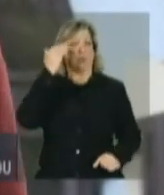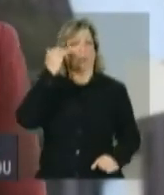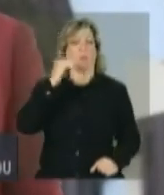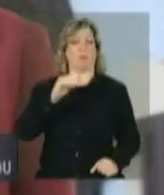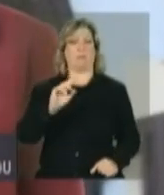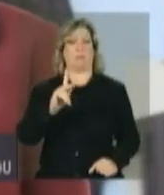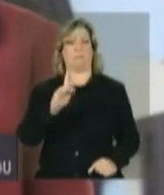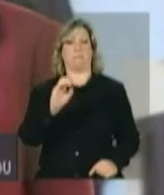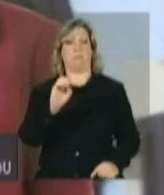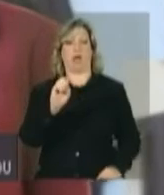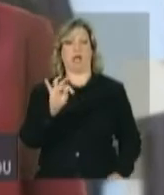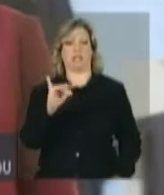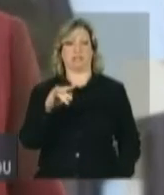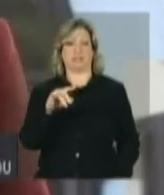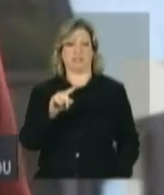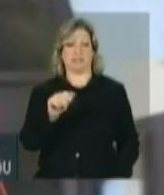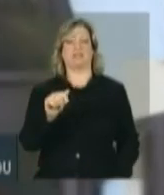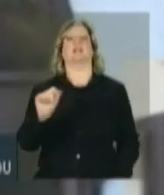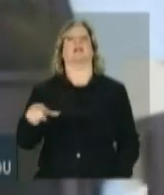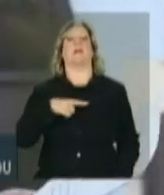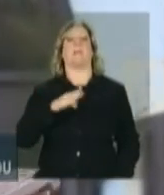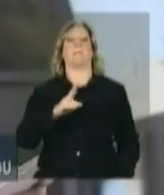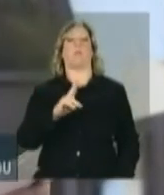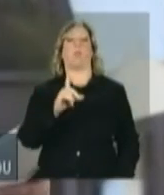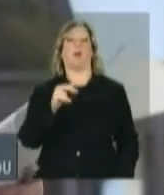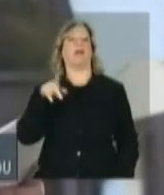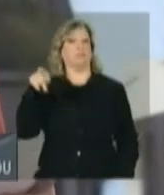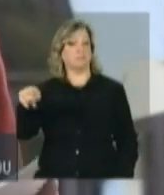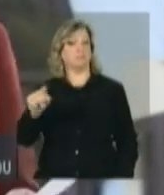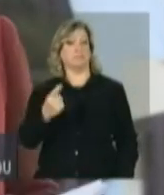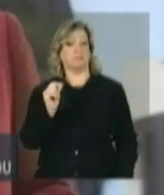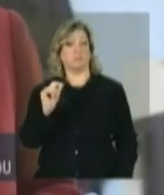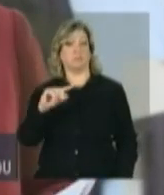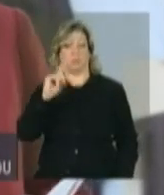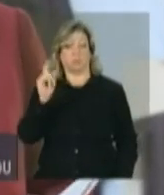búlgara, uma vez indicada para o Prêmio Nobel,